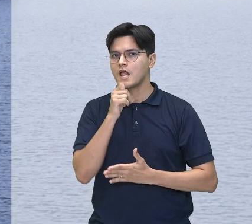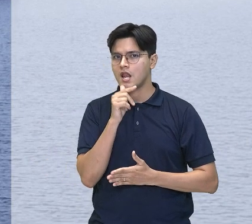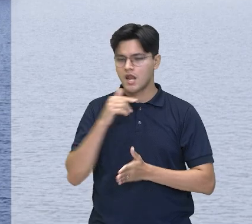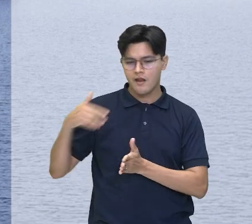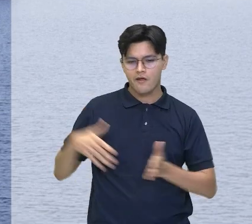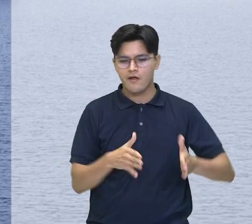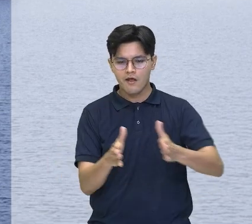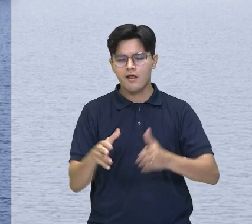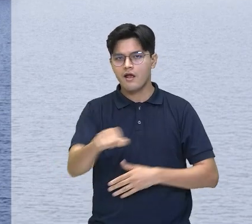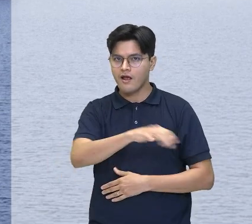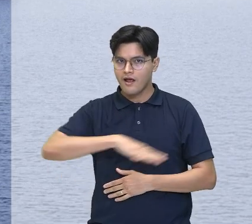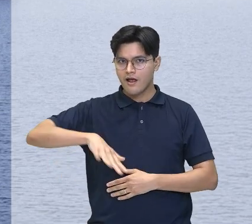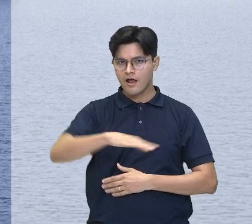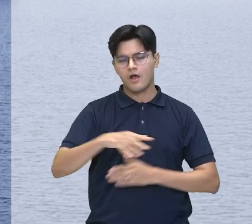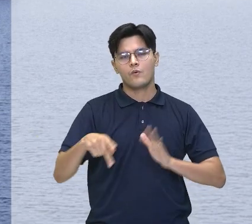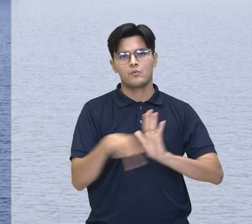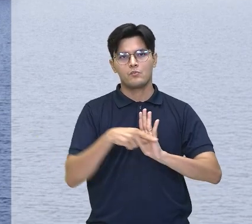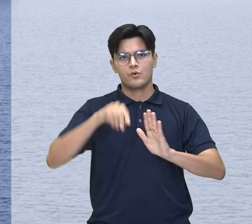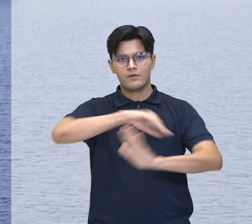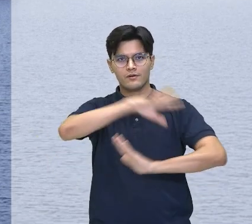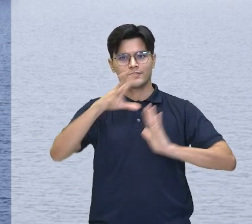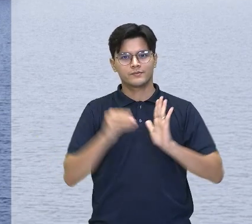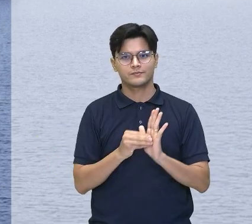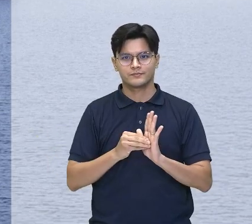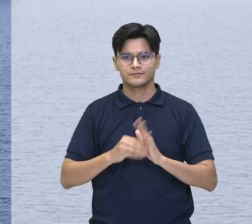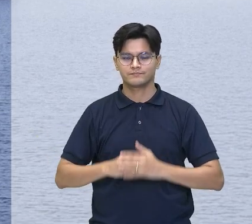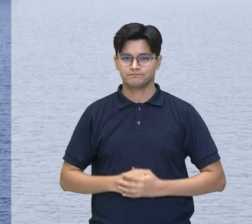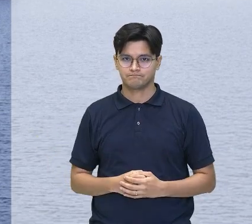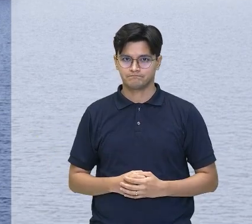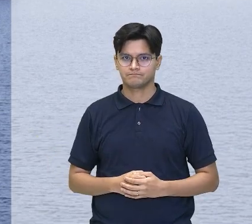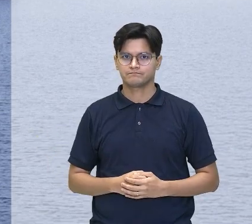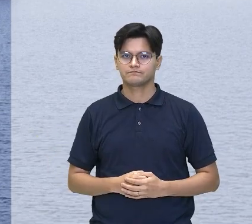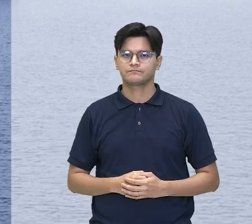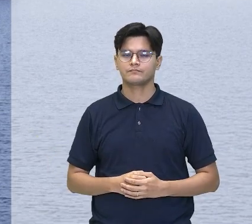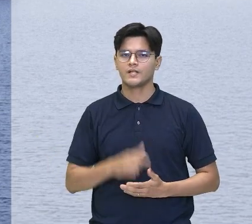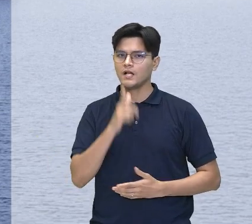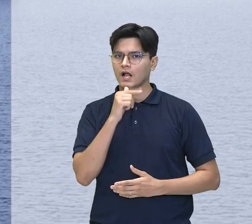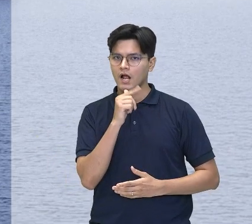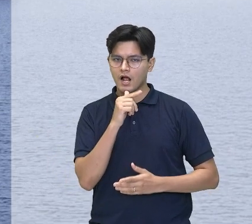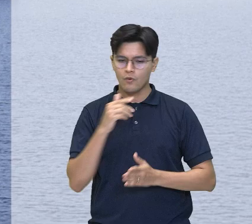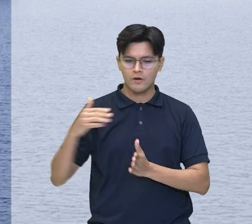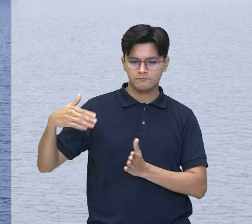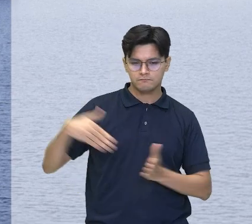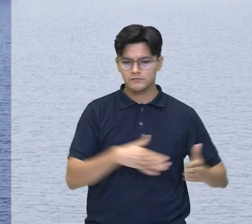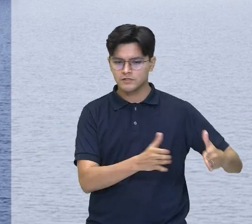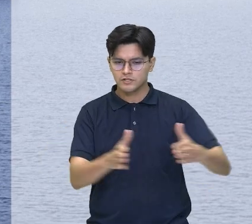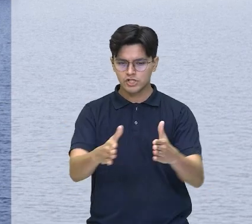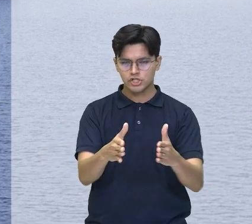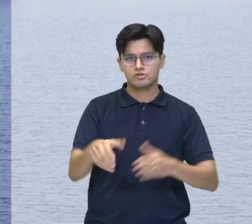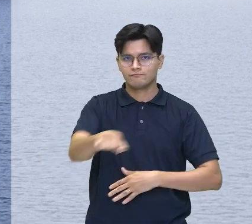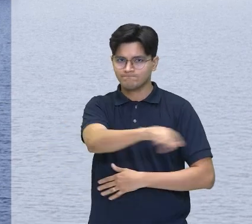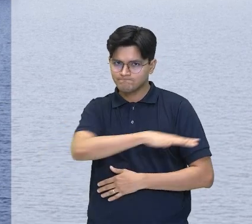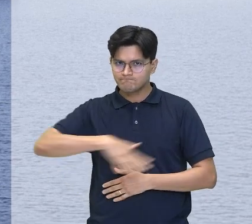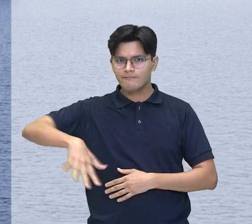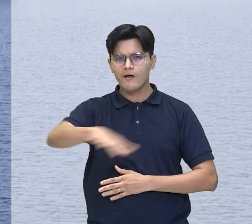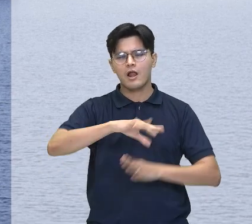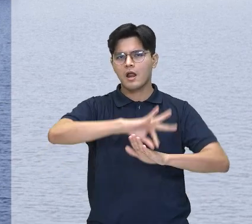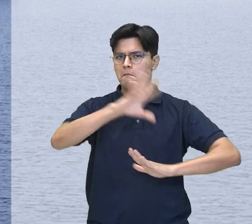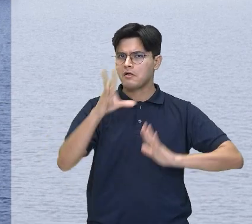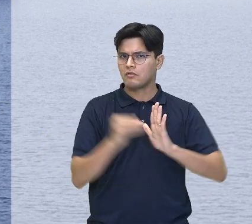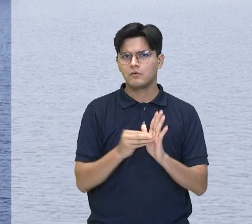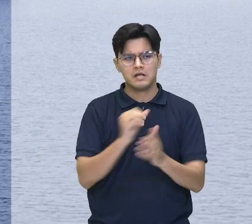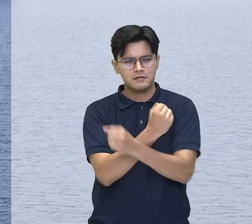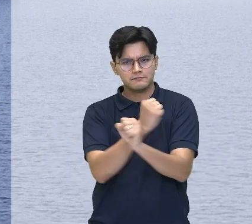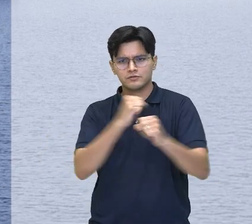nossa Amazônia, ela é simplesmente gigantesca. Ela compreende a hidrografia da maior